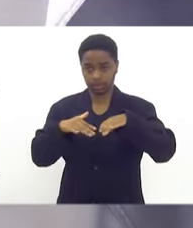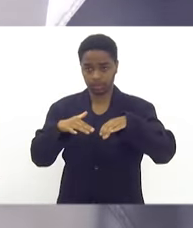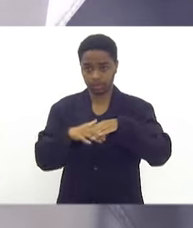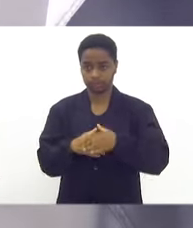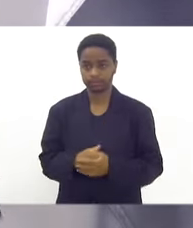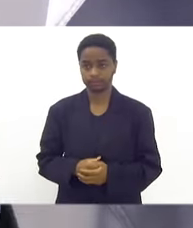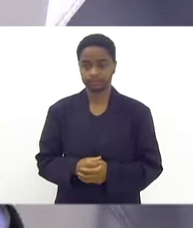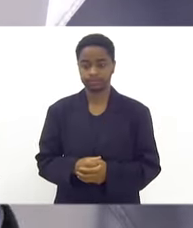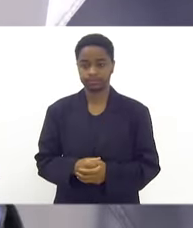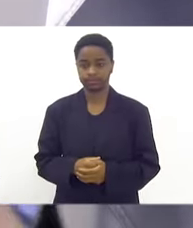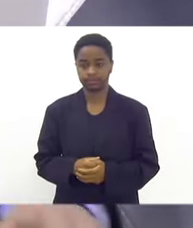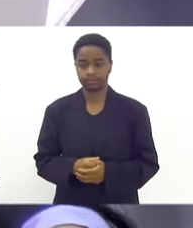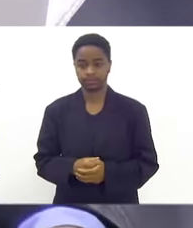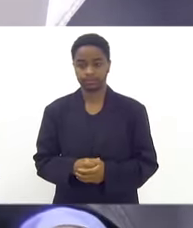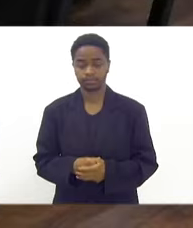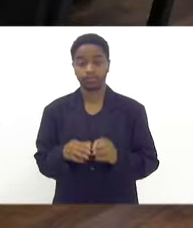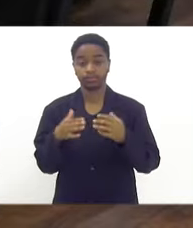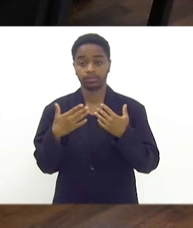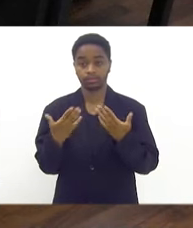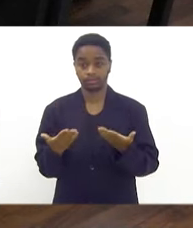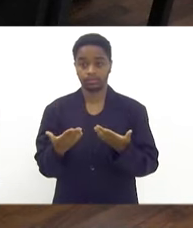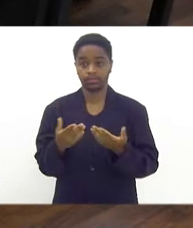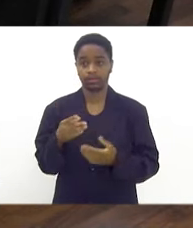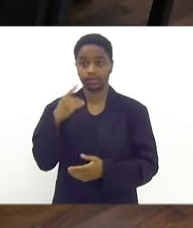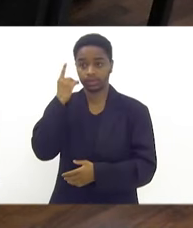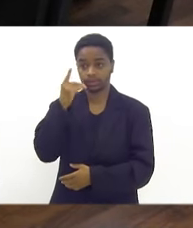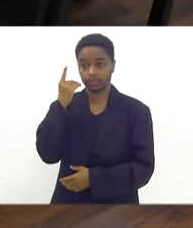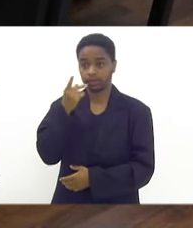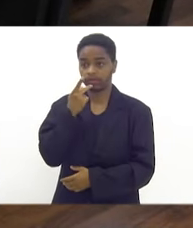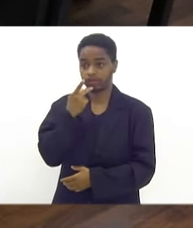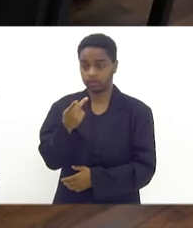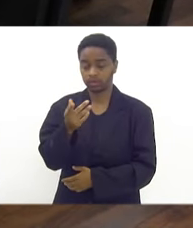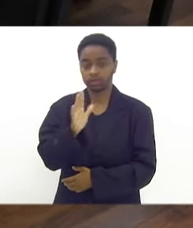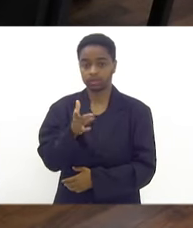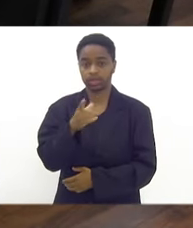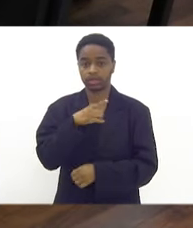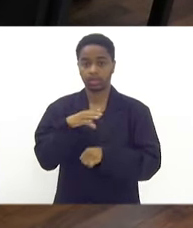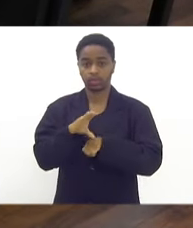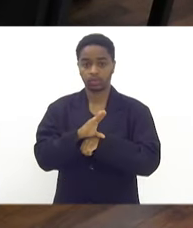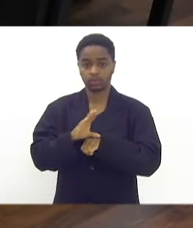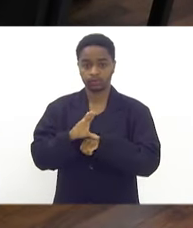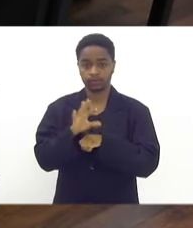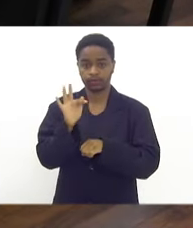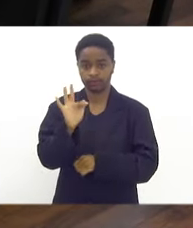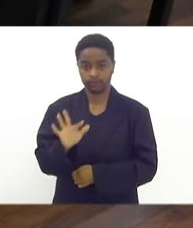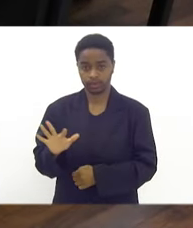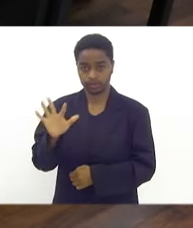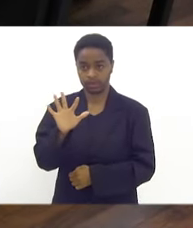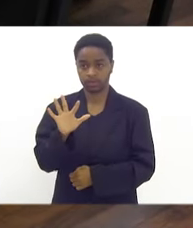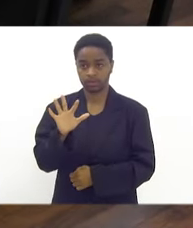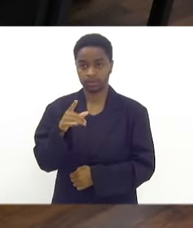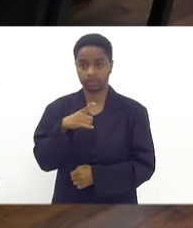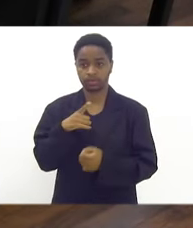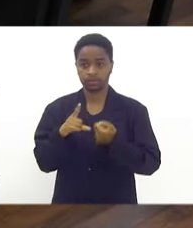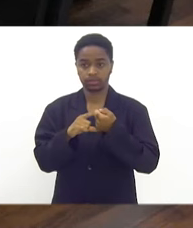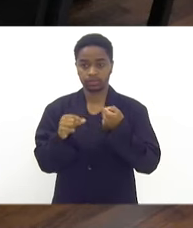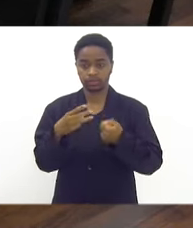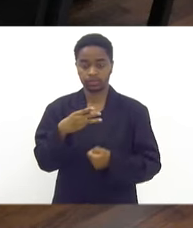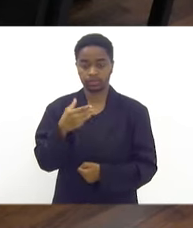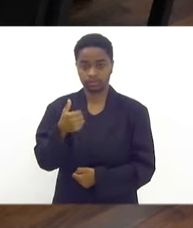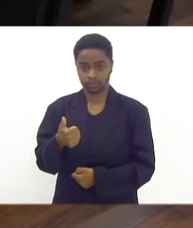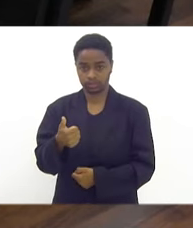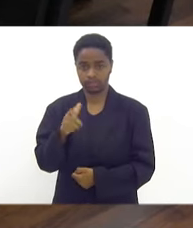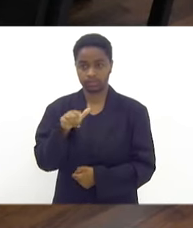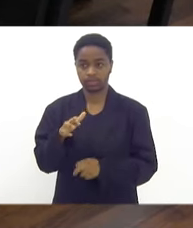então o como a deputada apontou a gente tem na Constituição Federal o artigo que determina a